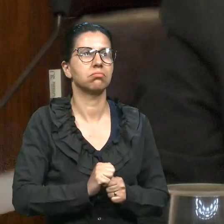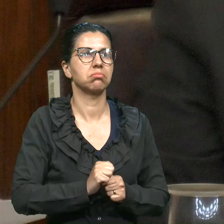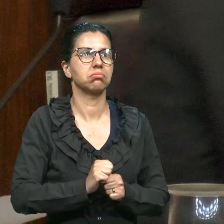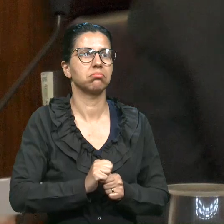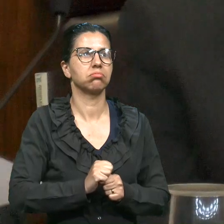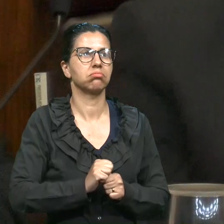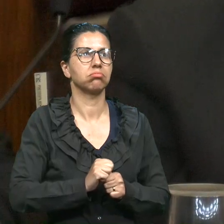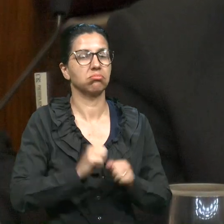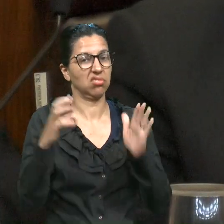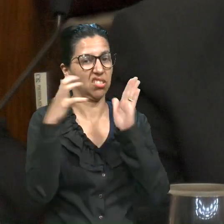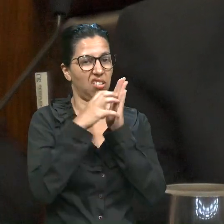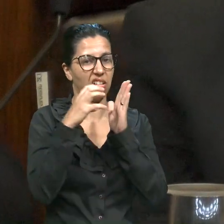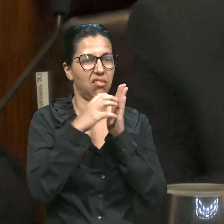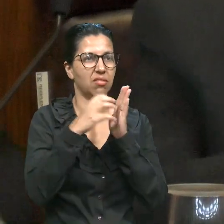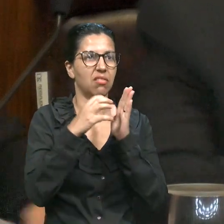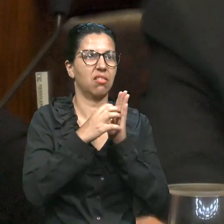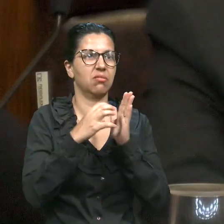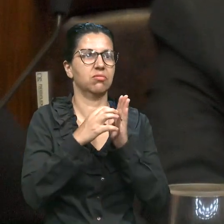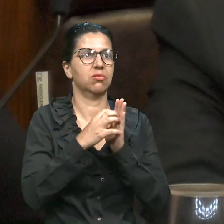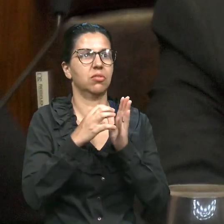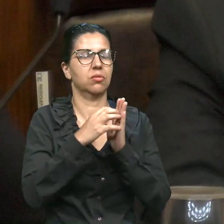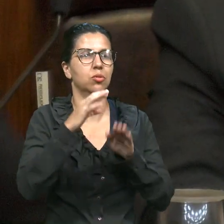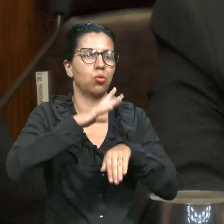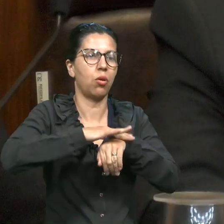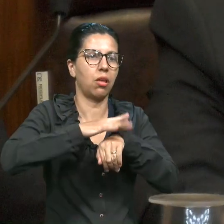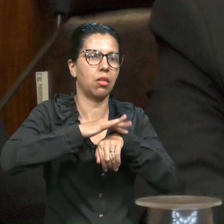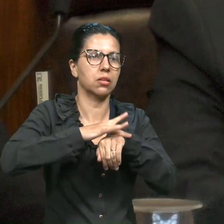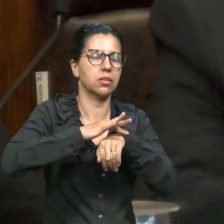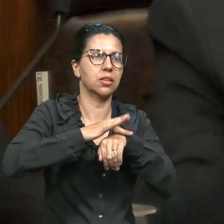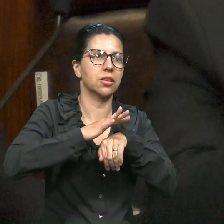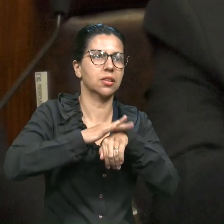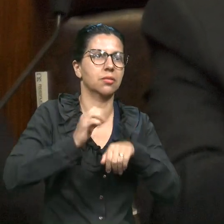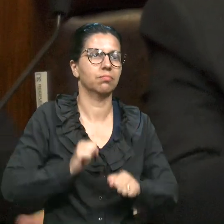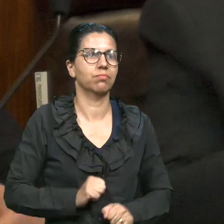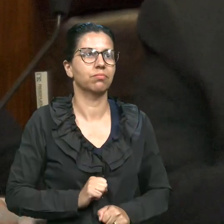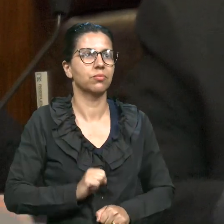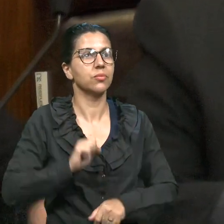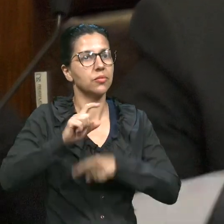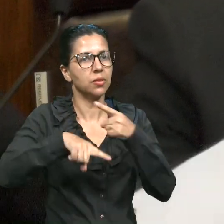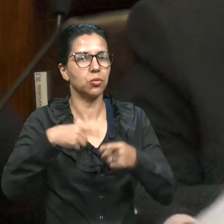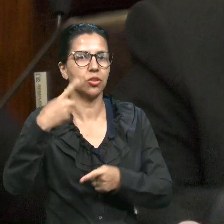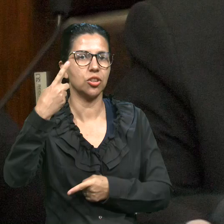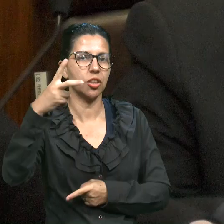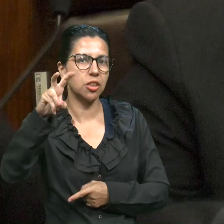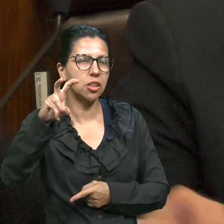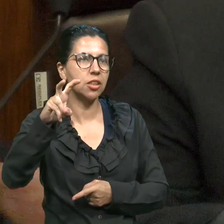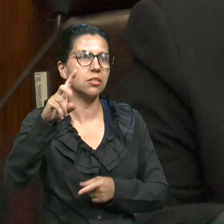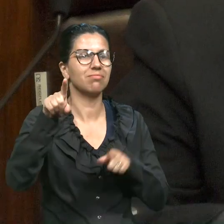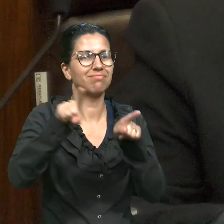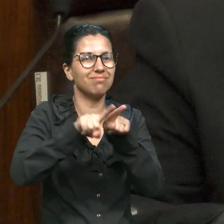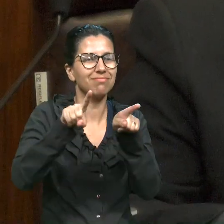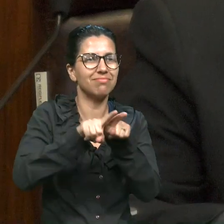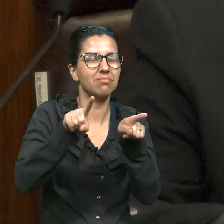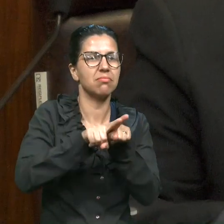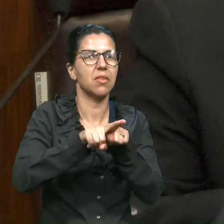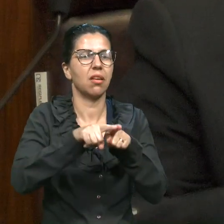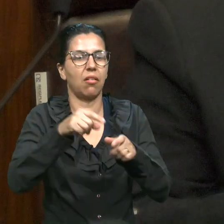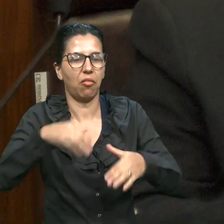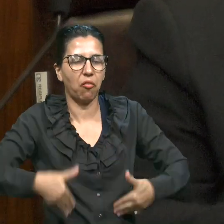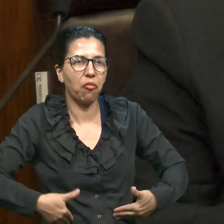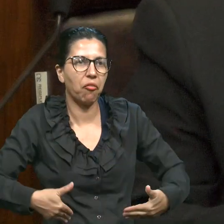HPV, papiloma vírus humano. No dia 15, o Dia Municipal de Combate à Miséria, à Fome e em Defesa da